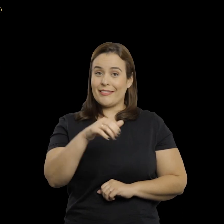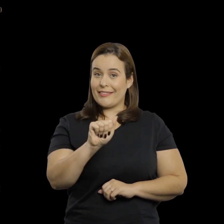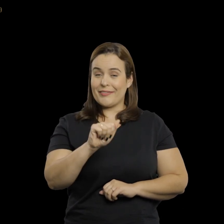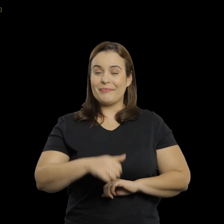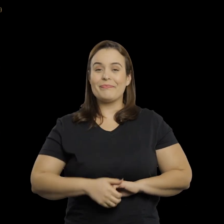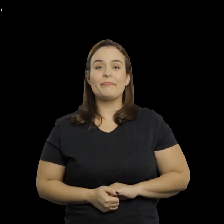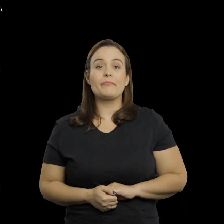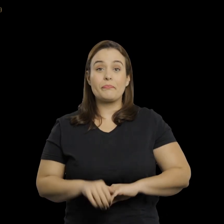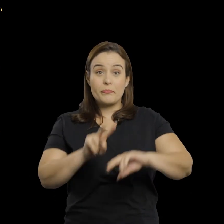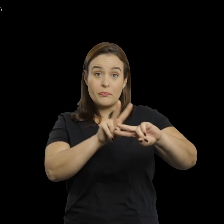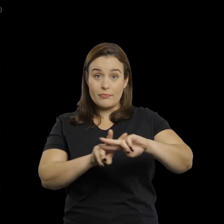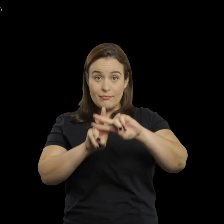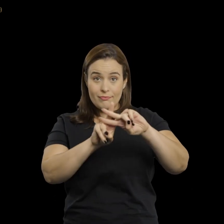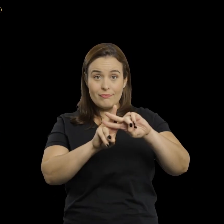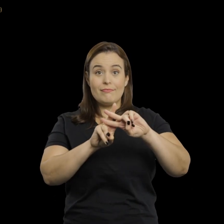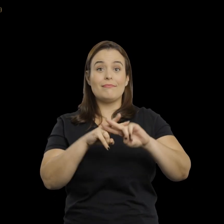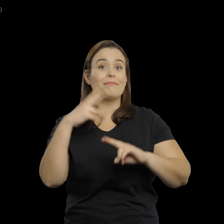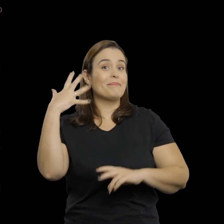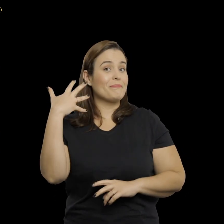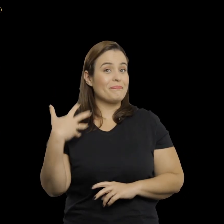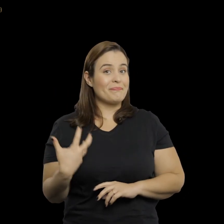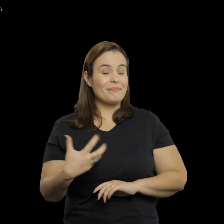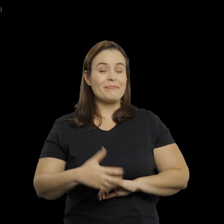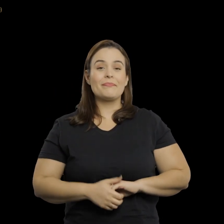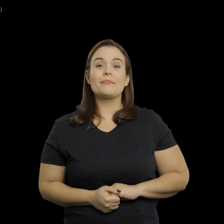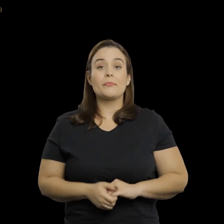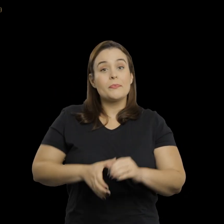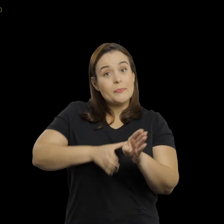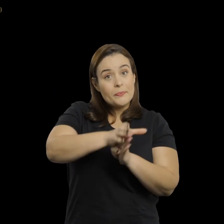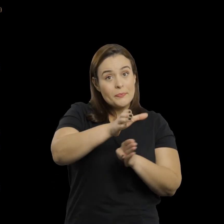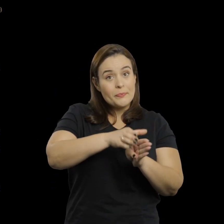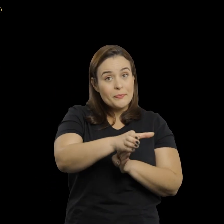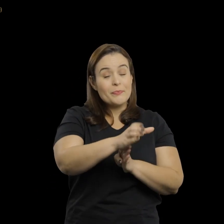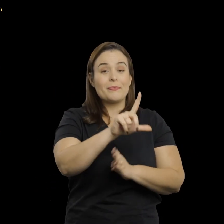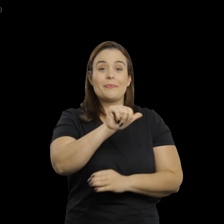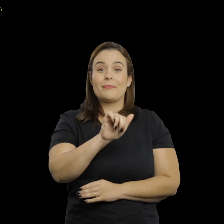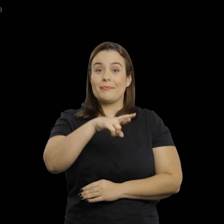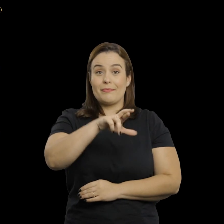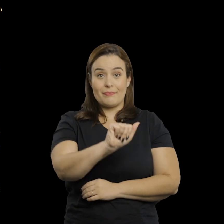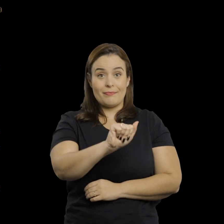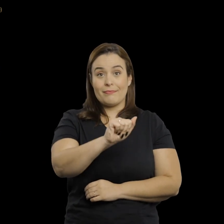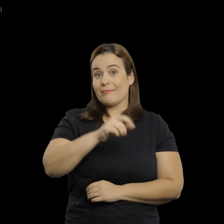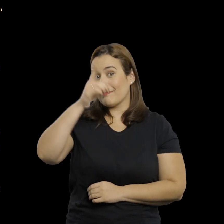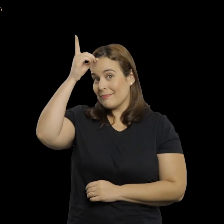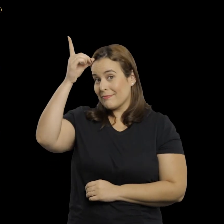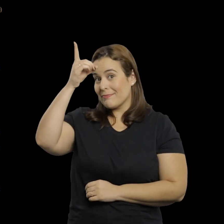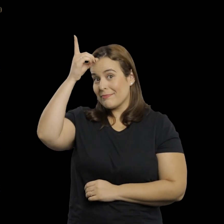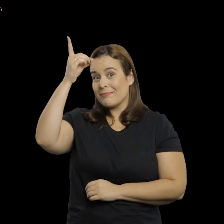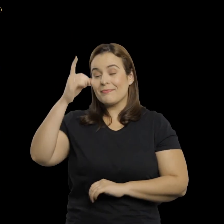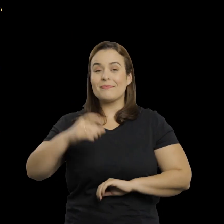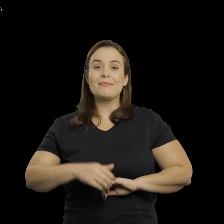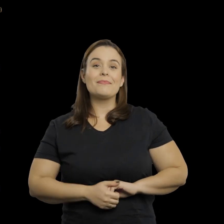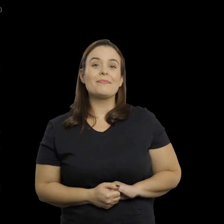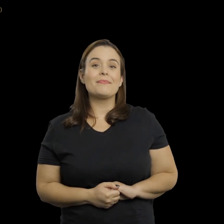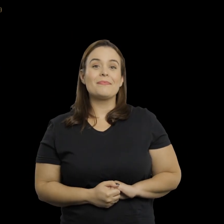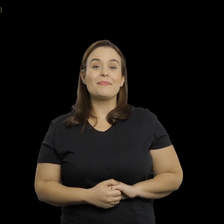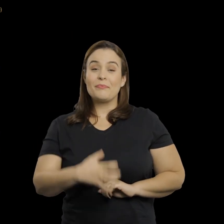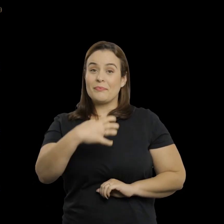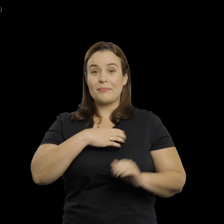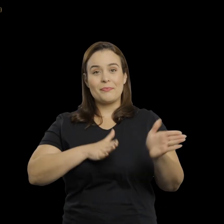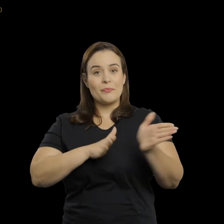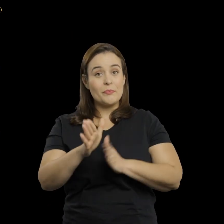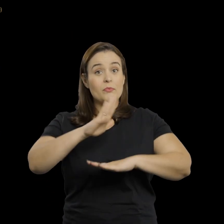Juliana R. Revisão, Bárbara Castoldi. Consultoria, Lara Souto Santana e Danilo